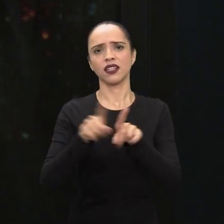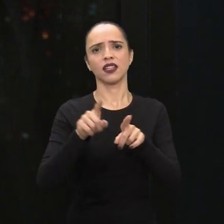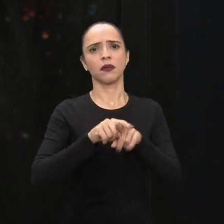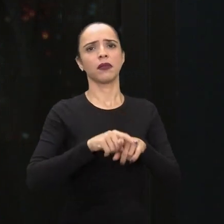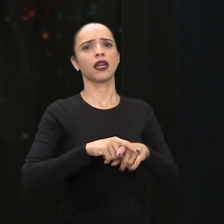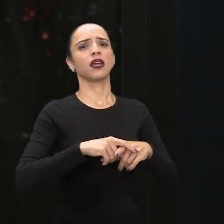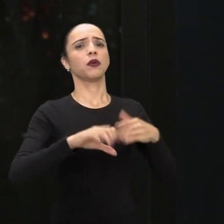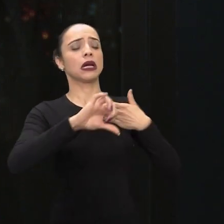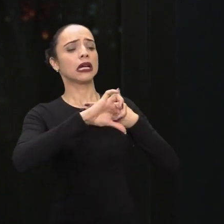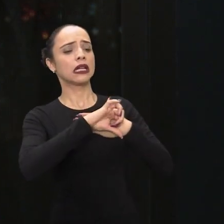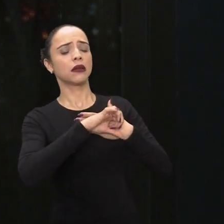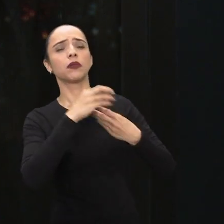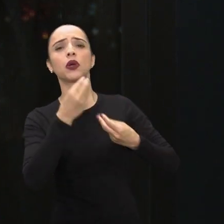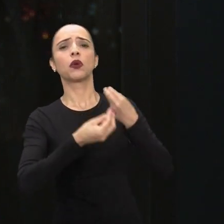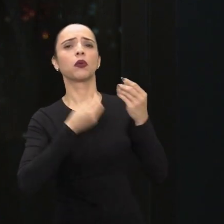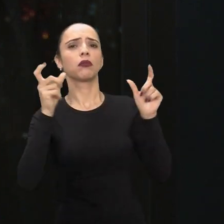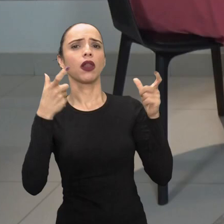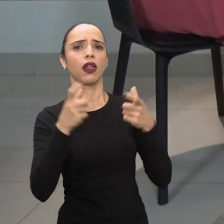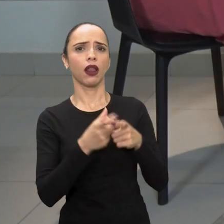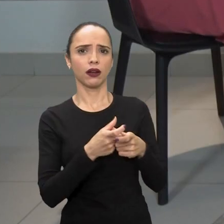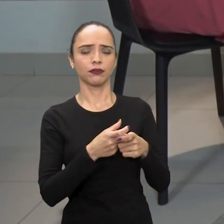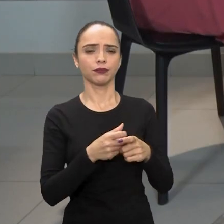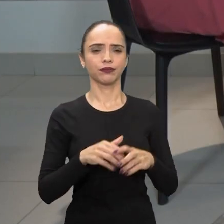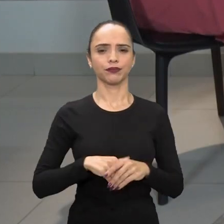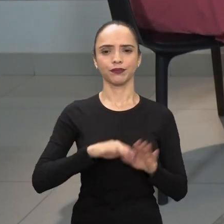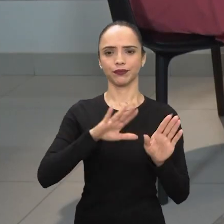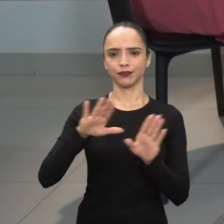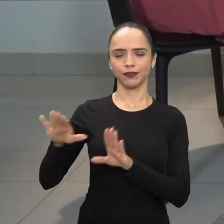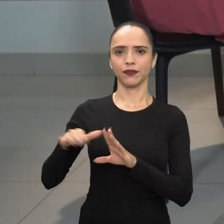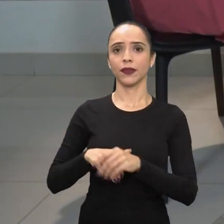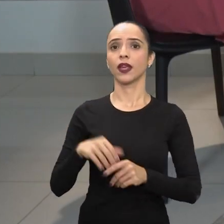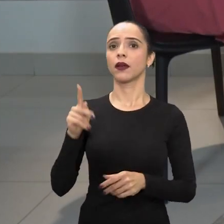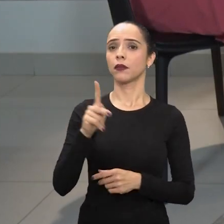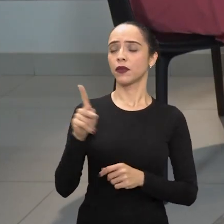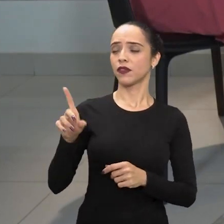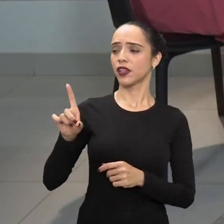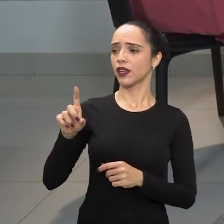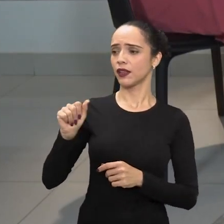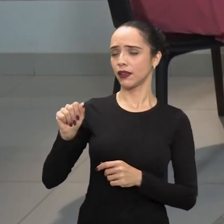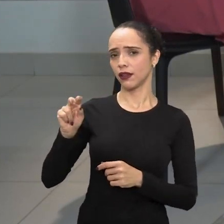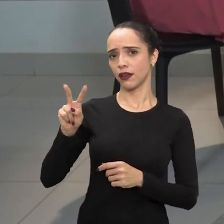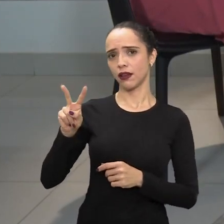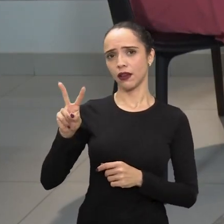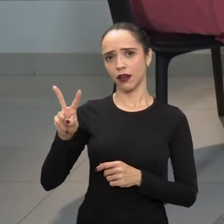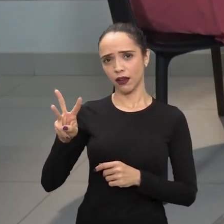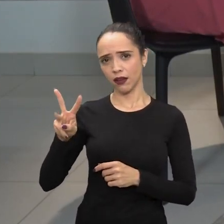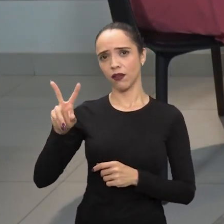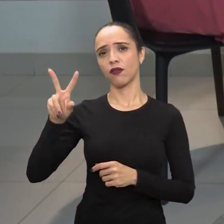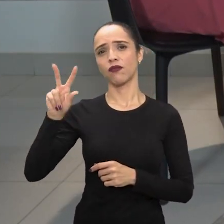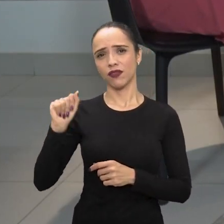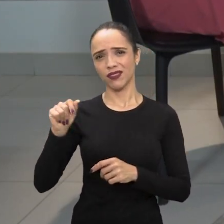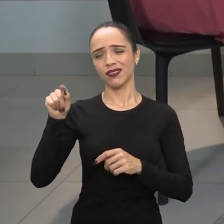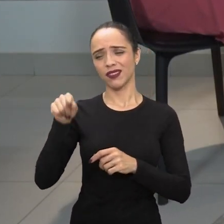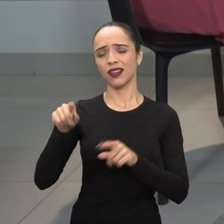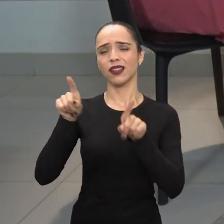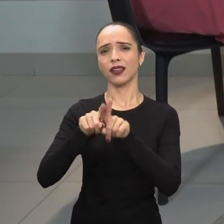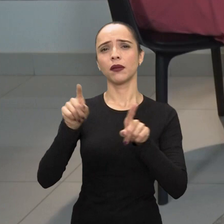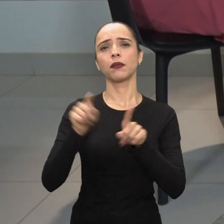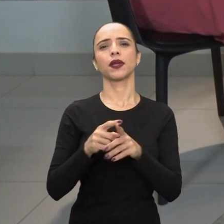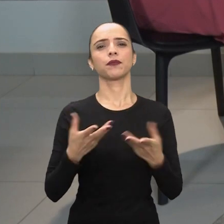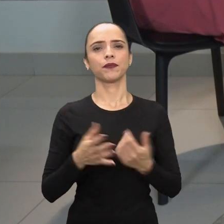violenta né passar a palavra professora Dalva que ainda não falou nesse bloco que eu queria trocar nesse assunto também com a senhora a respeito da